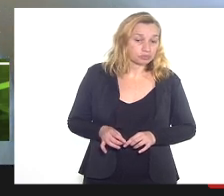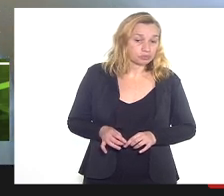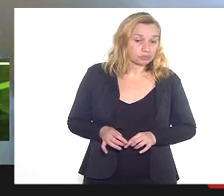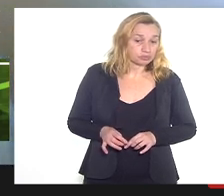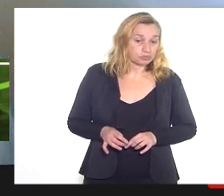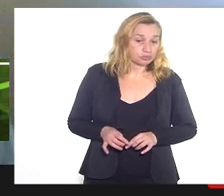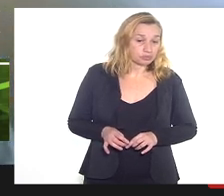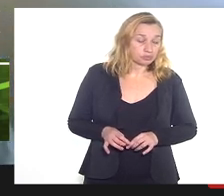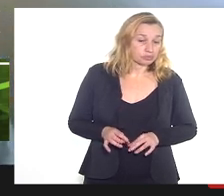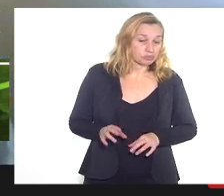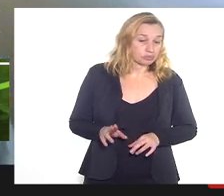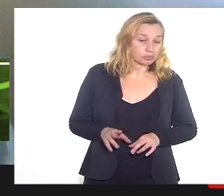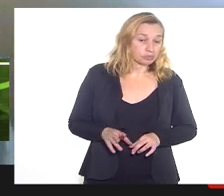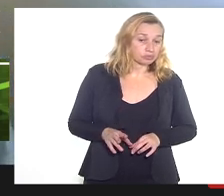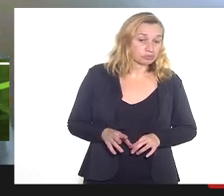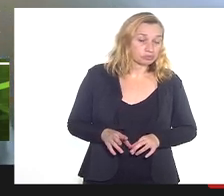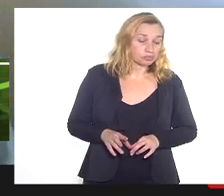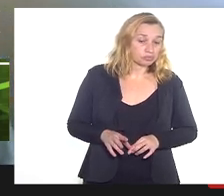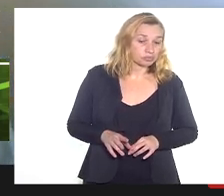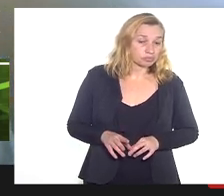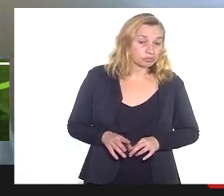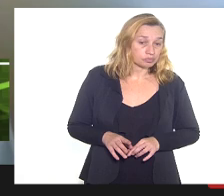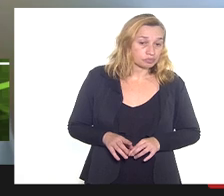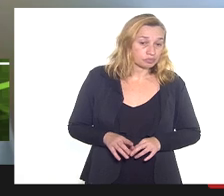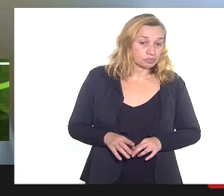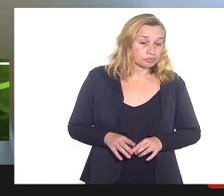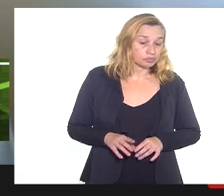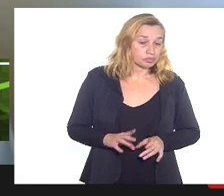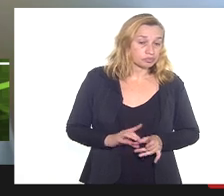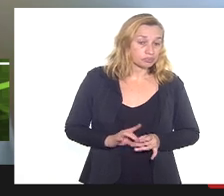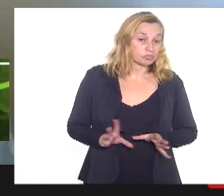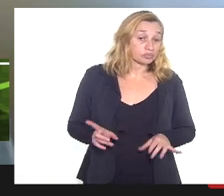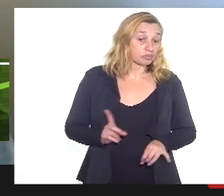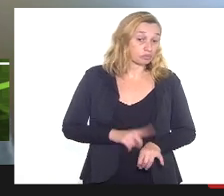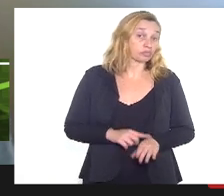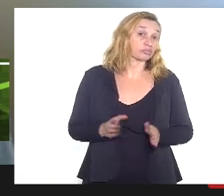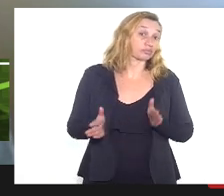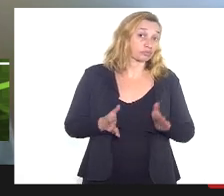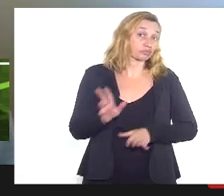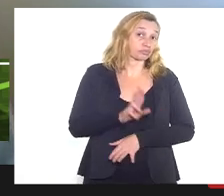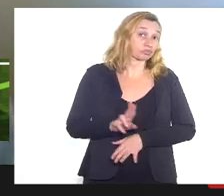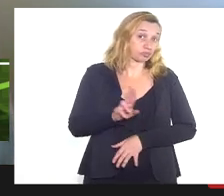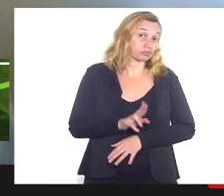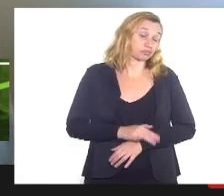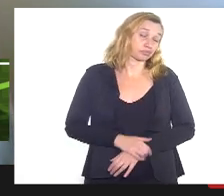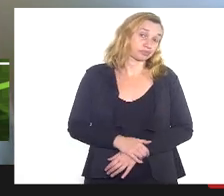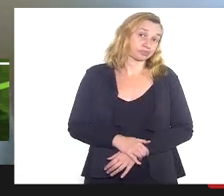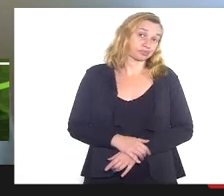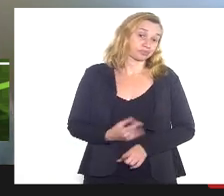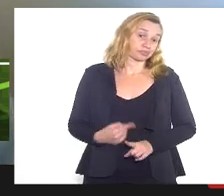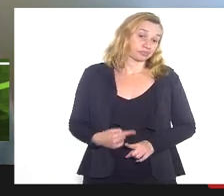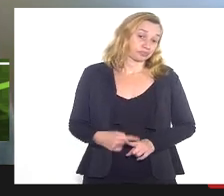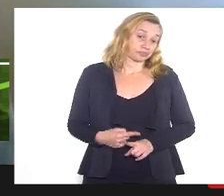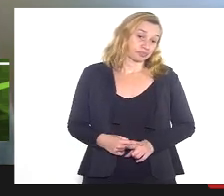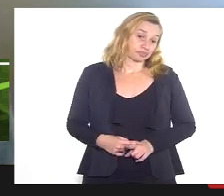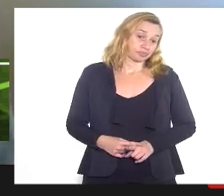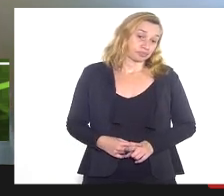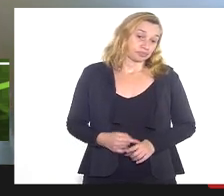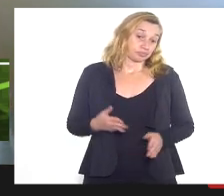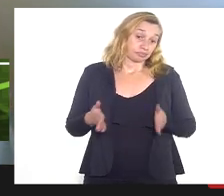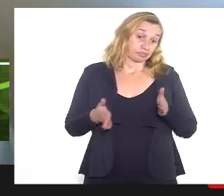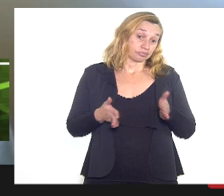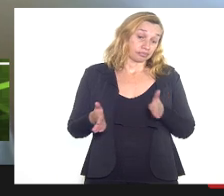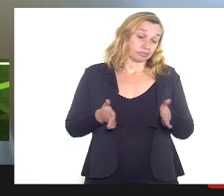em bem de caráter de admissibilidade temporária. Porque a admissibilidade